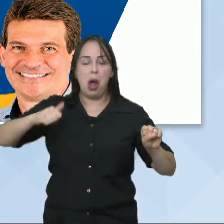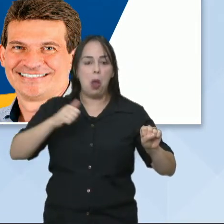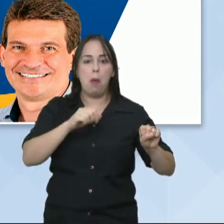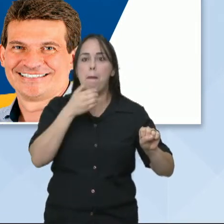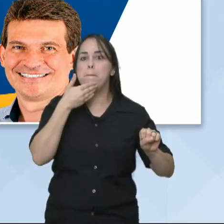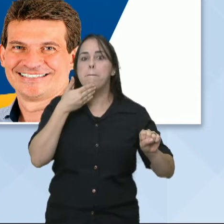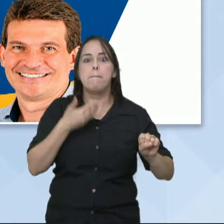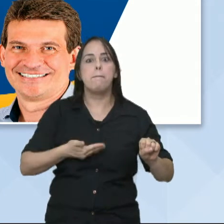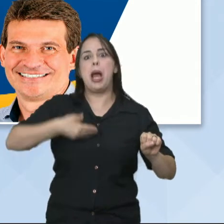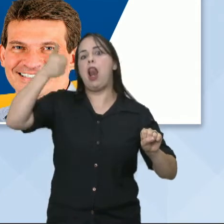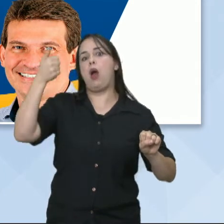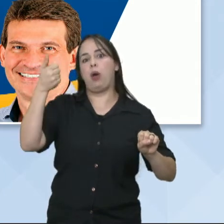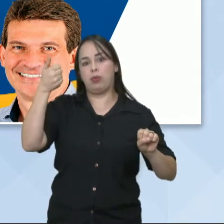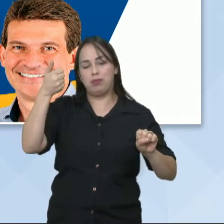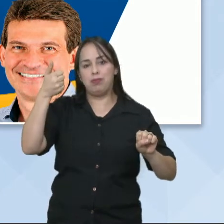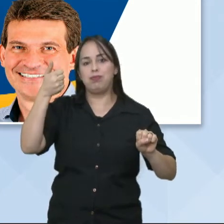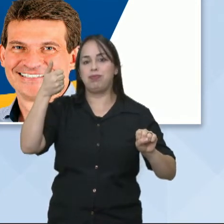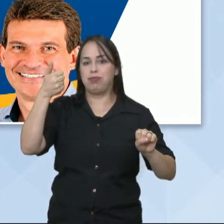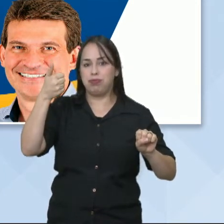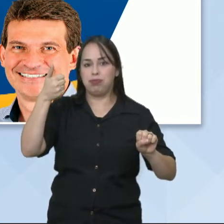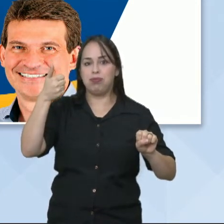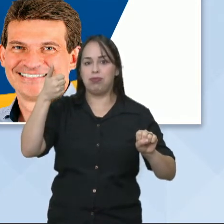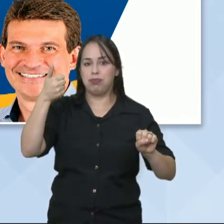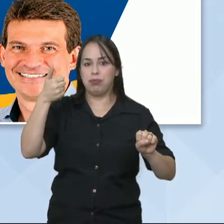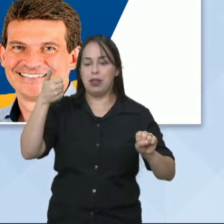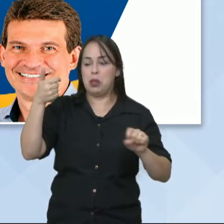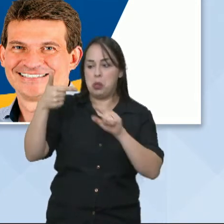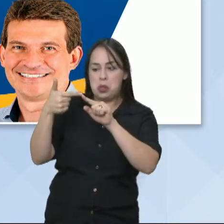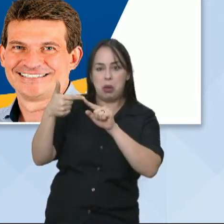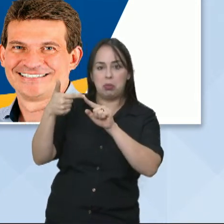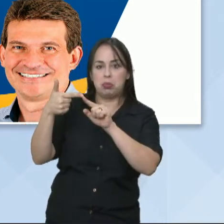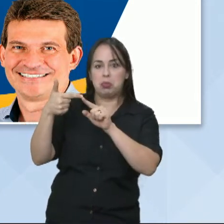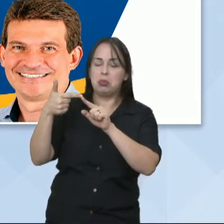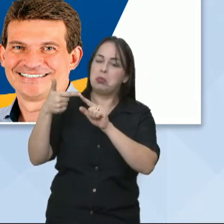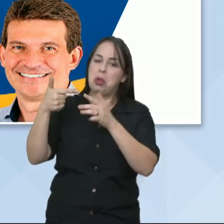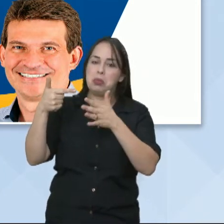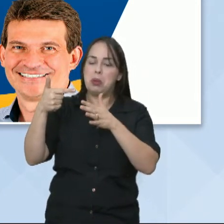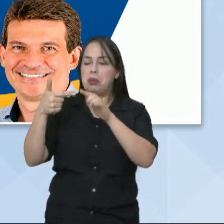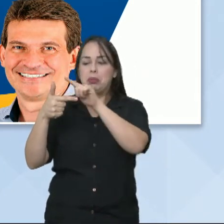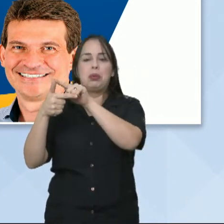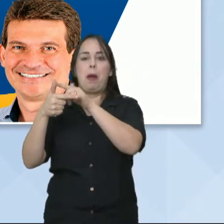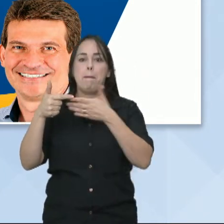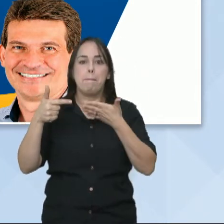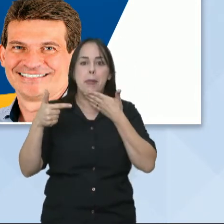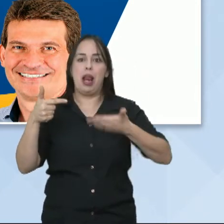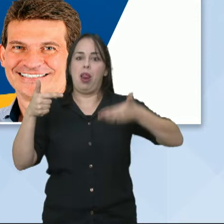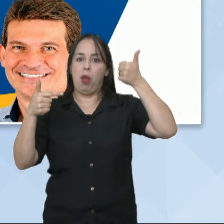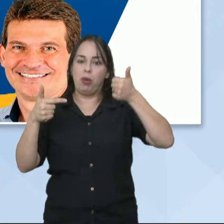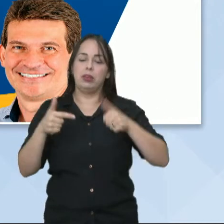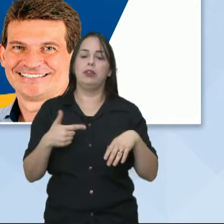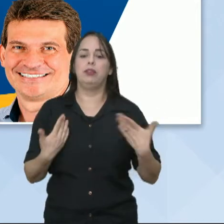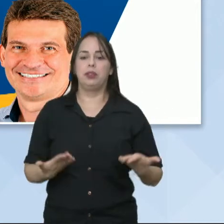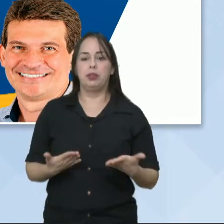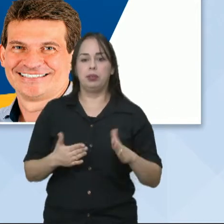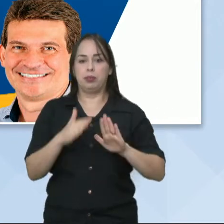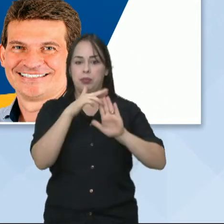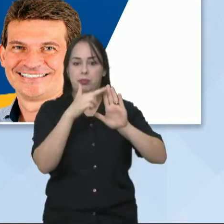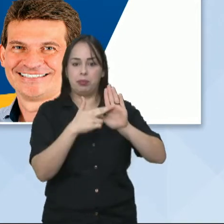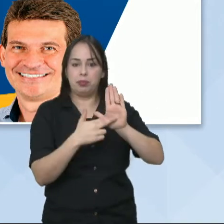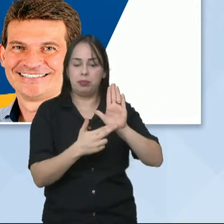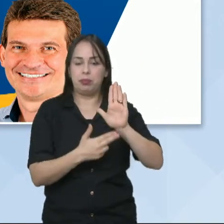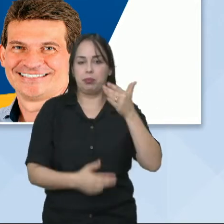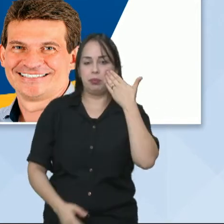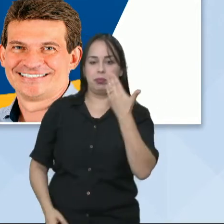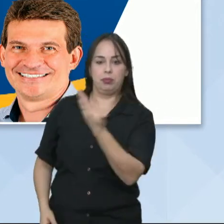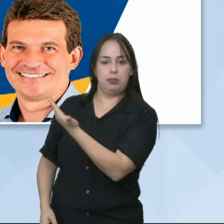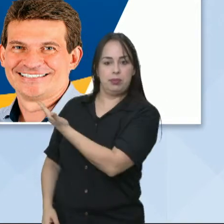Brasil, disparado na frente do segundo. Então, nós temos ali o relatório consolidado de abertura de empresas